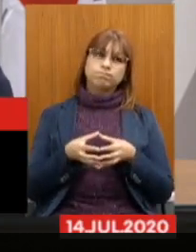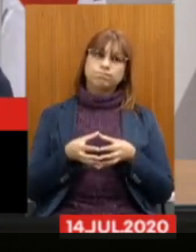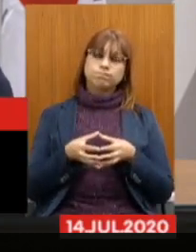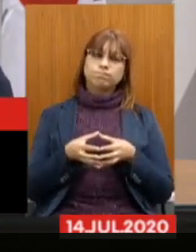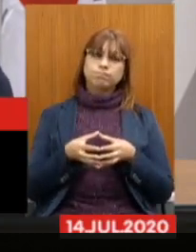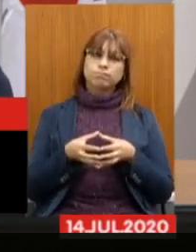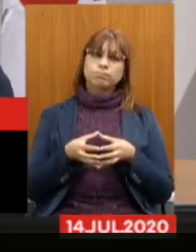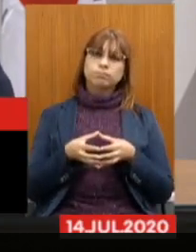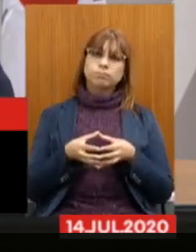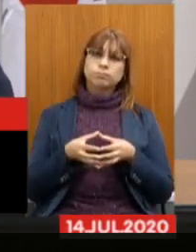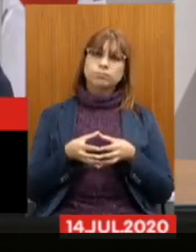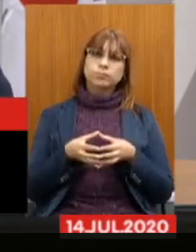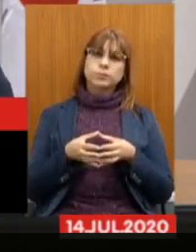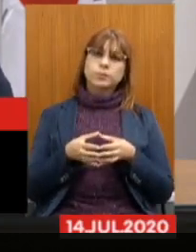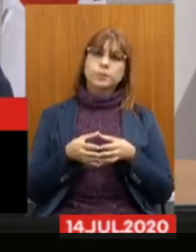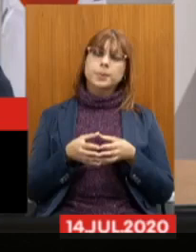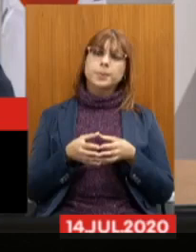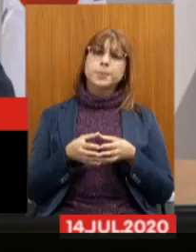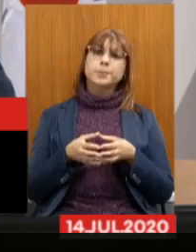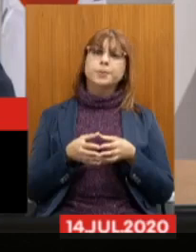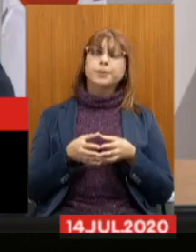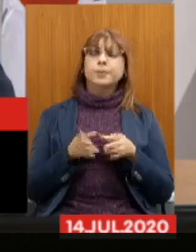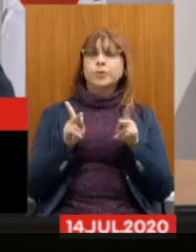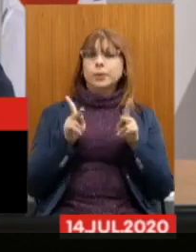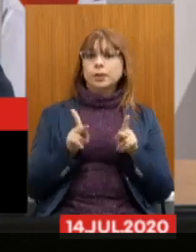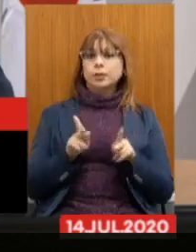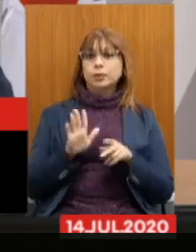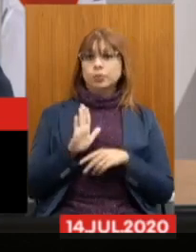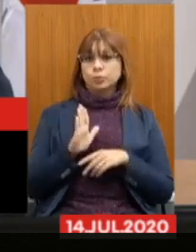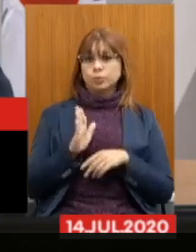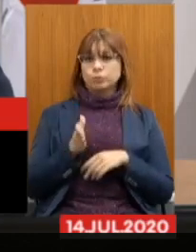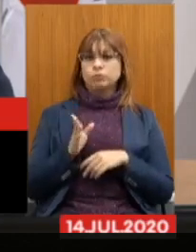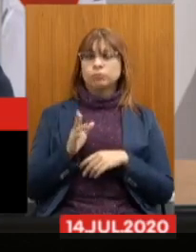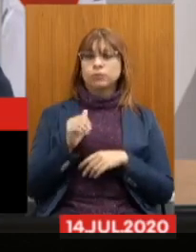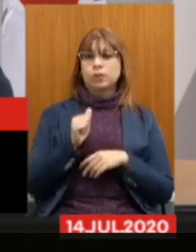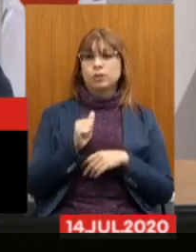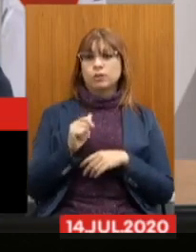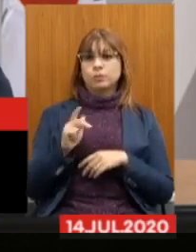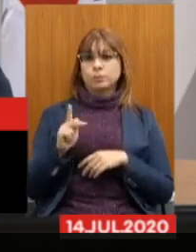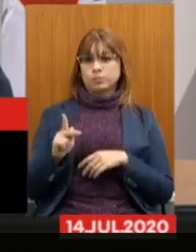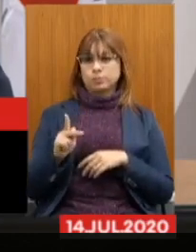que é dos aposentados da área de ciência e tecnologia.